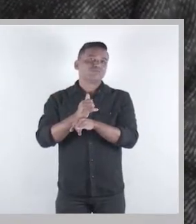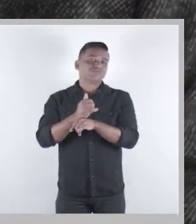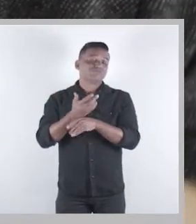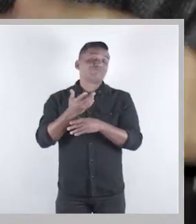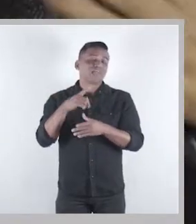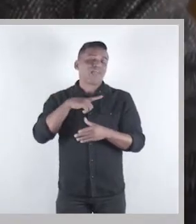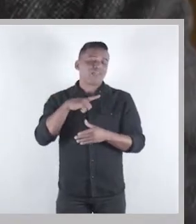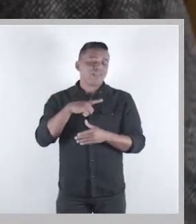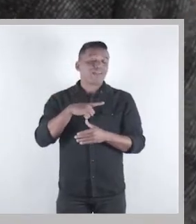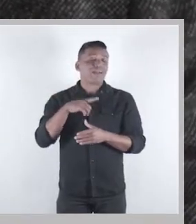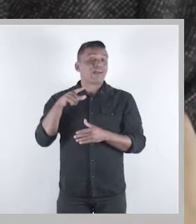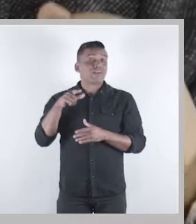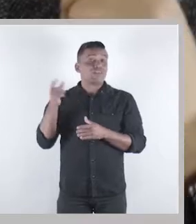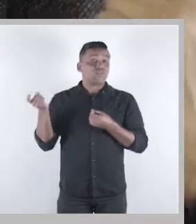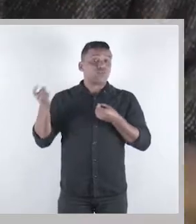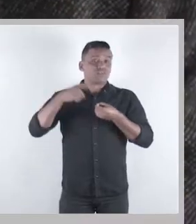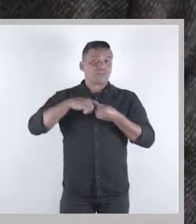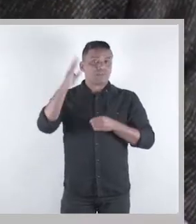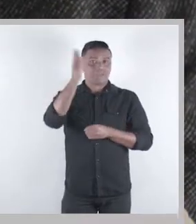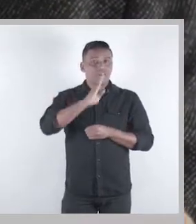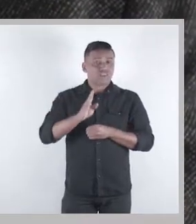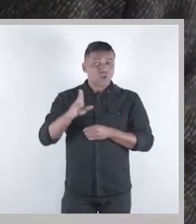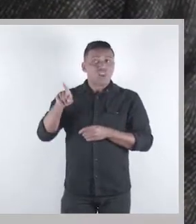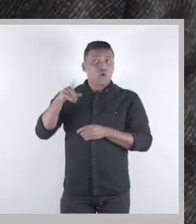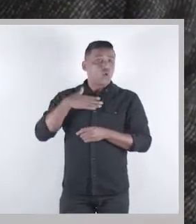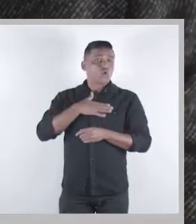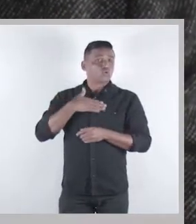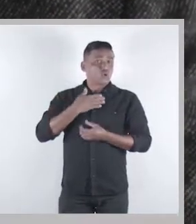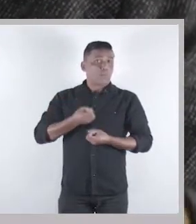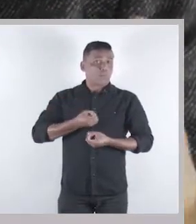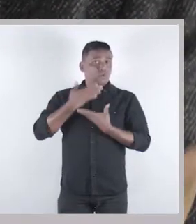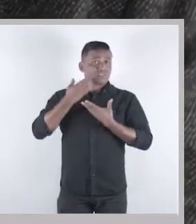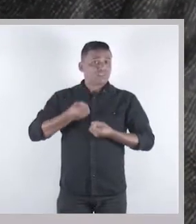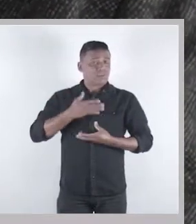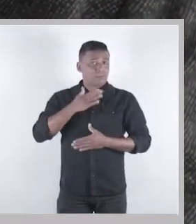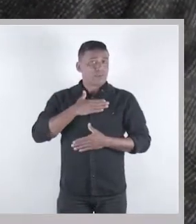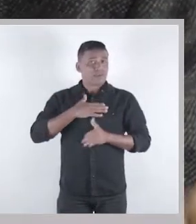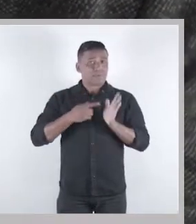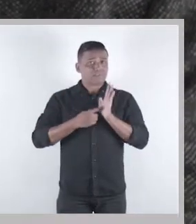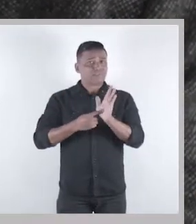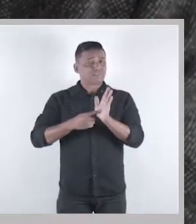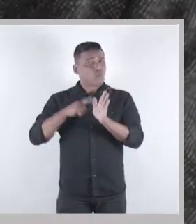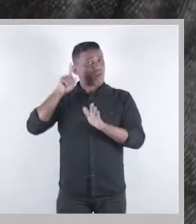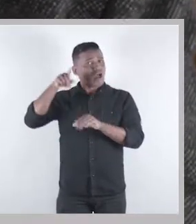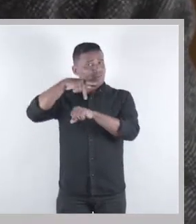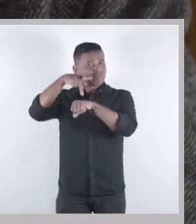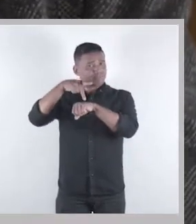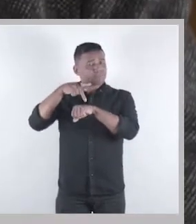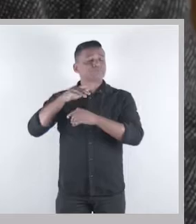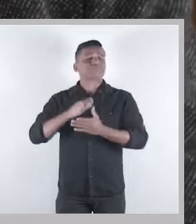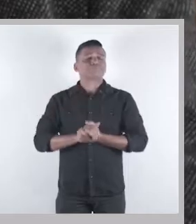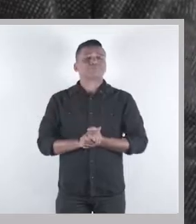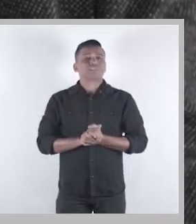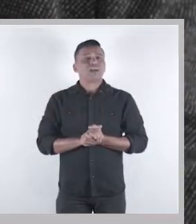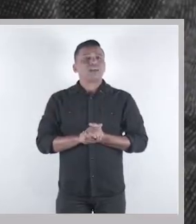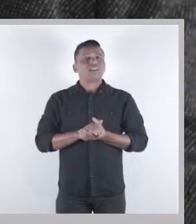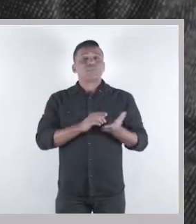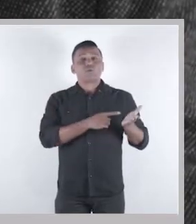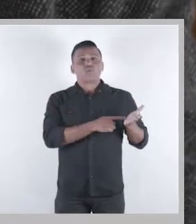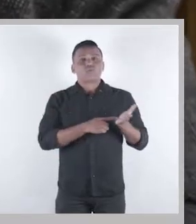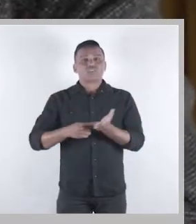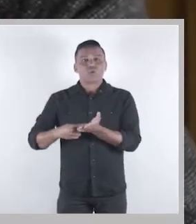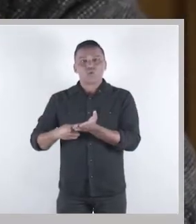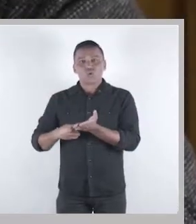gostado da minha poesia da minha apresentação lá ele me convidou para publicar meu primeiro que uma entrevista para ele e